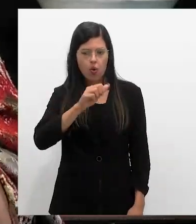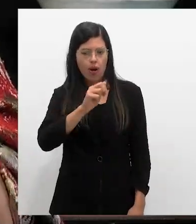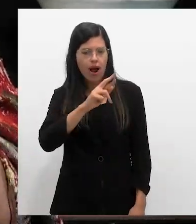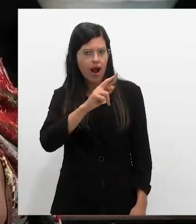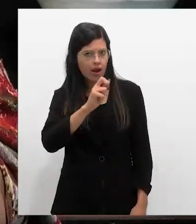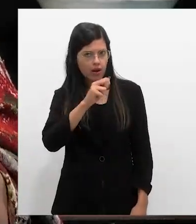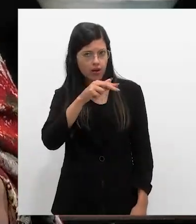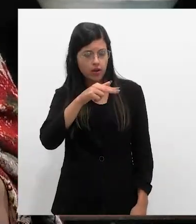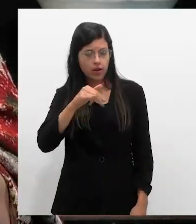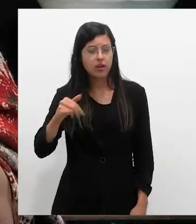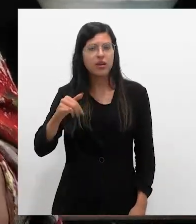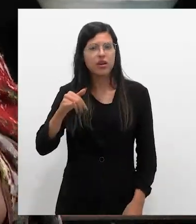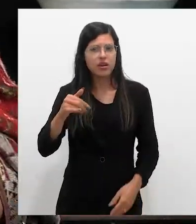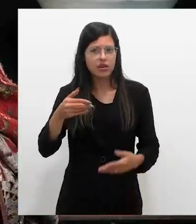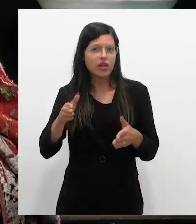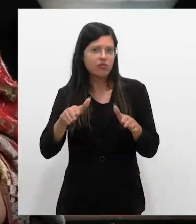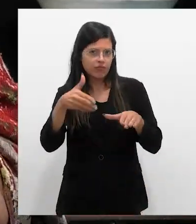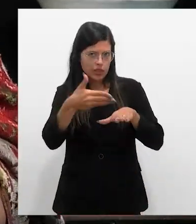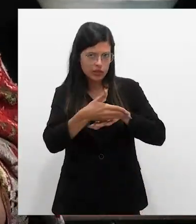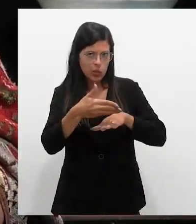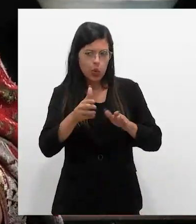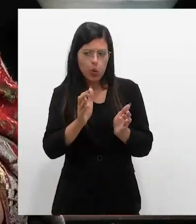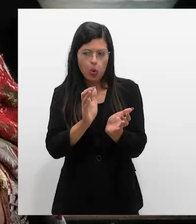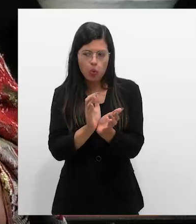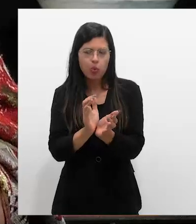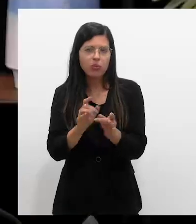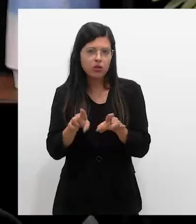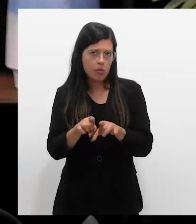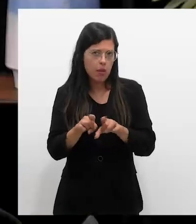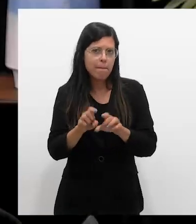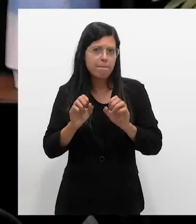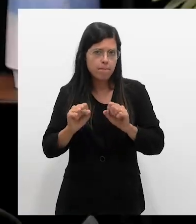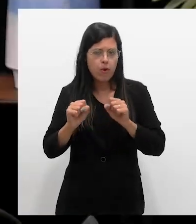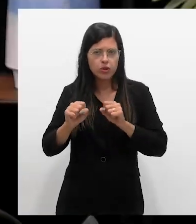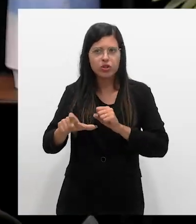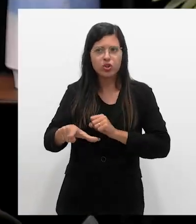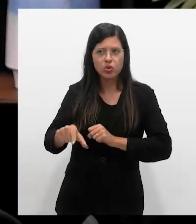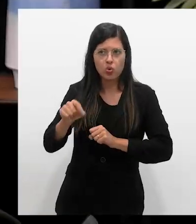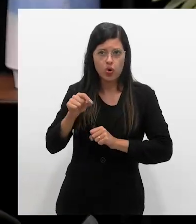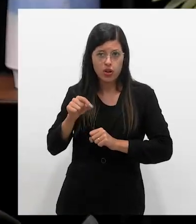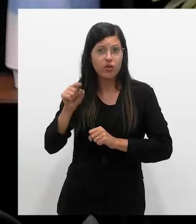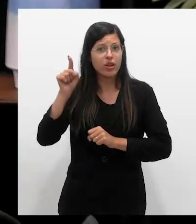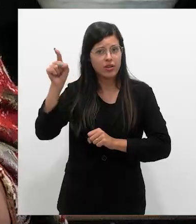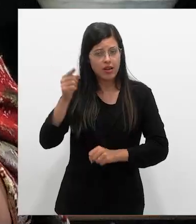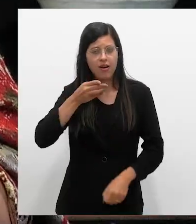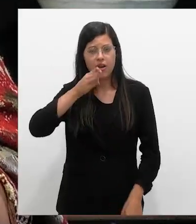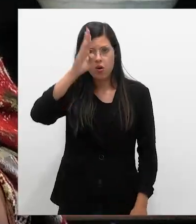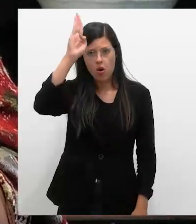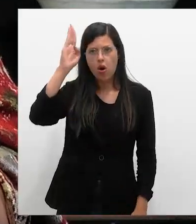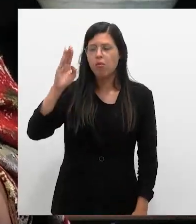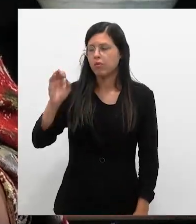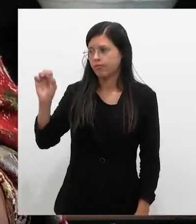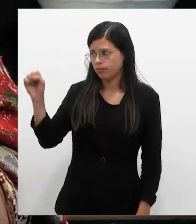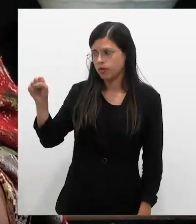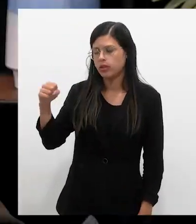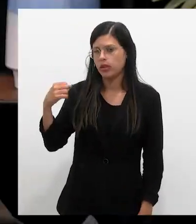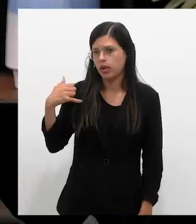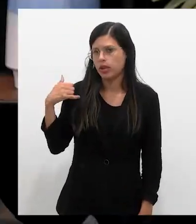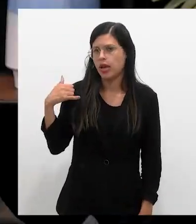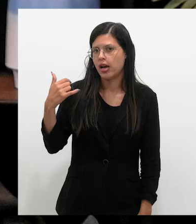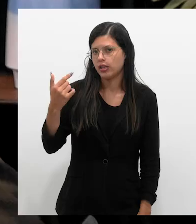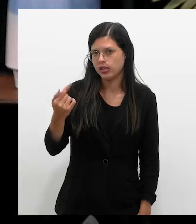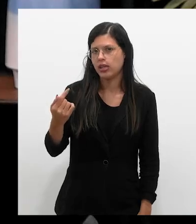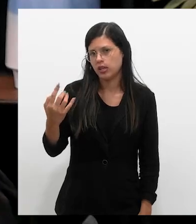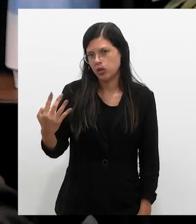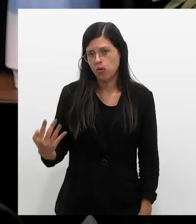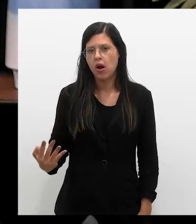de cardeais que elege, e, portanto, também pode ser eleito um Papa. Perfeito. E está em Roma ainda. Ele tem 74